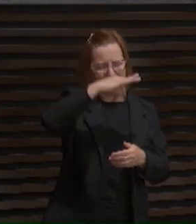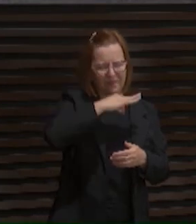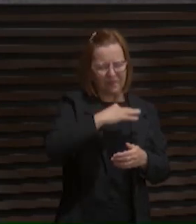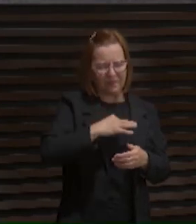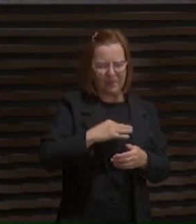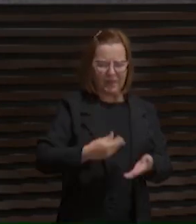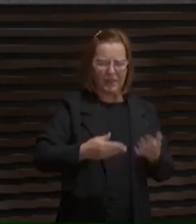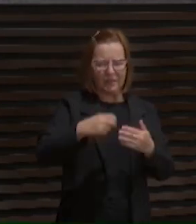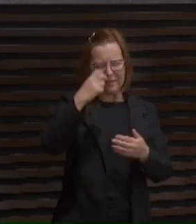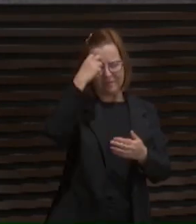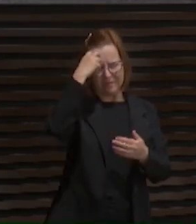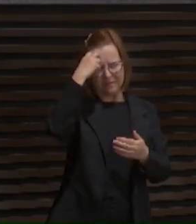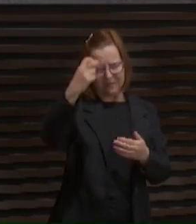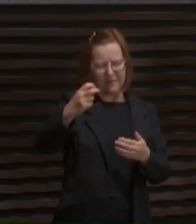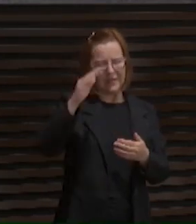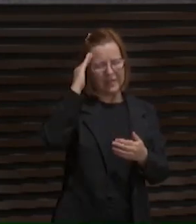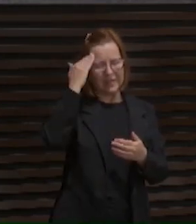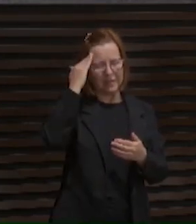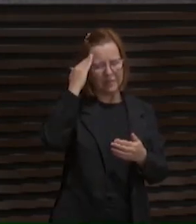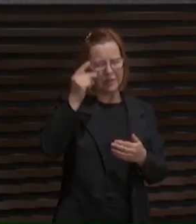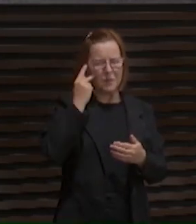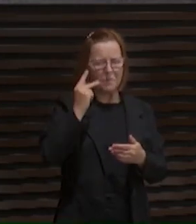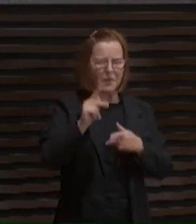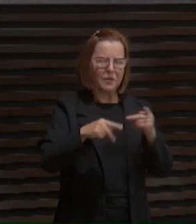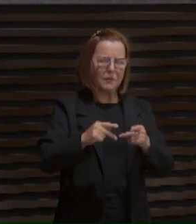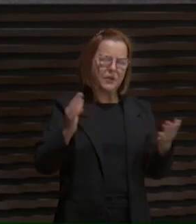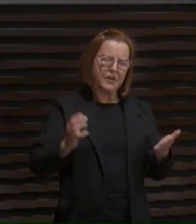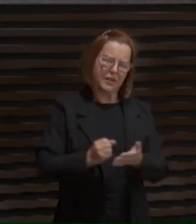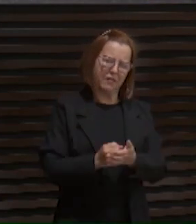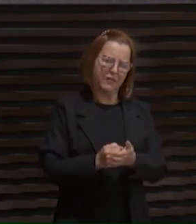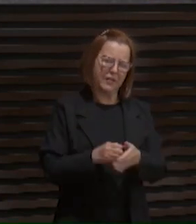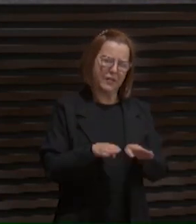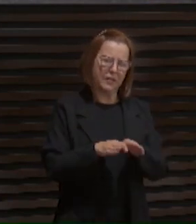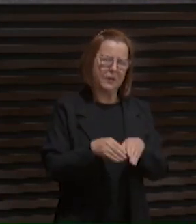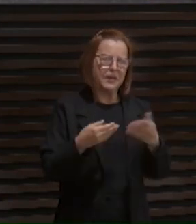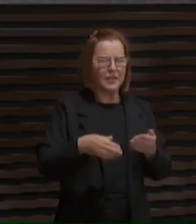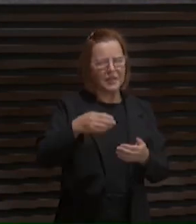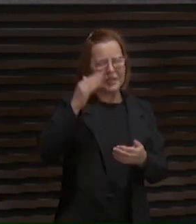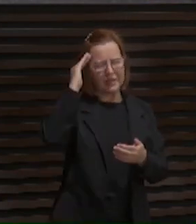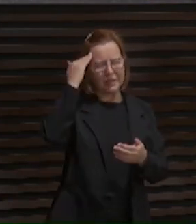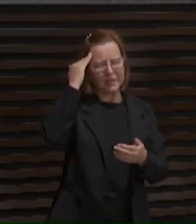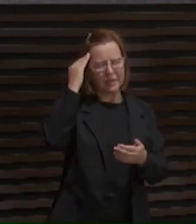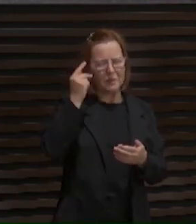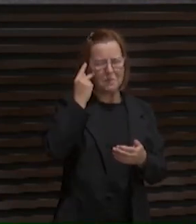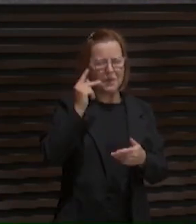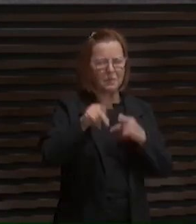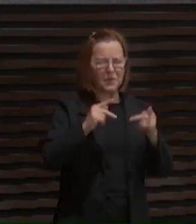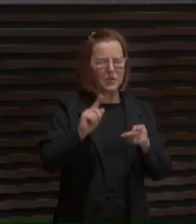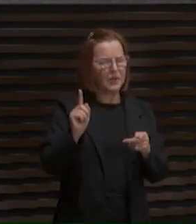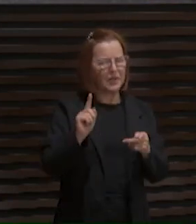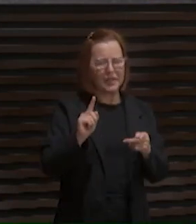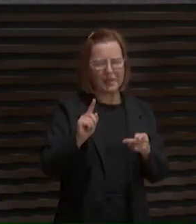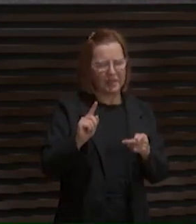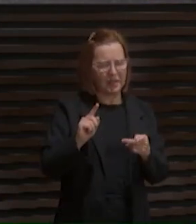entendimento. Dê entendimento àqueles que foram salvos, meu Pai. Dê entendimento àqueles que não foram. Pai, que o Teu nome,